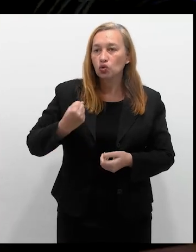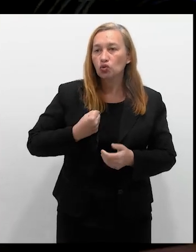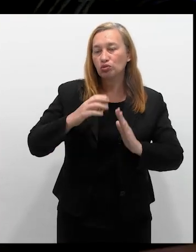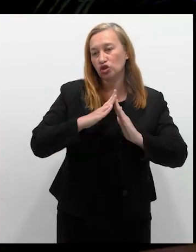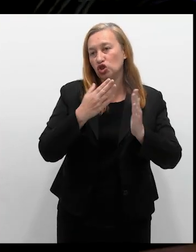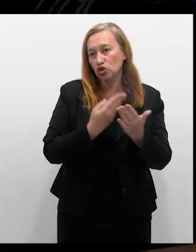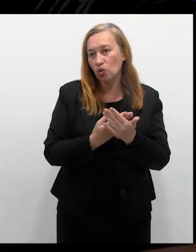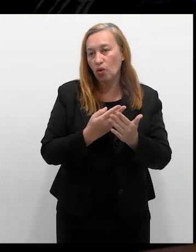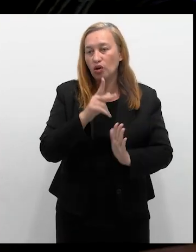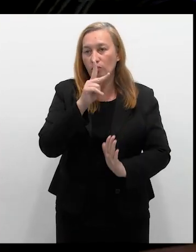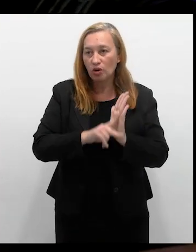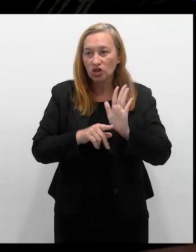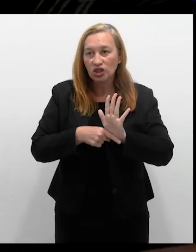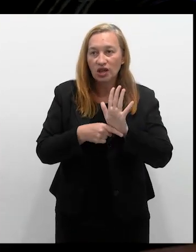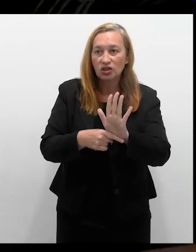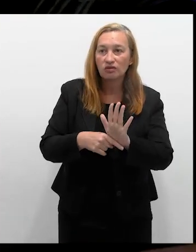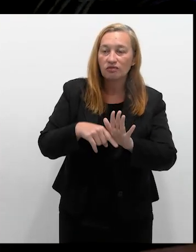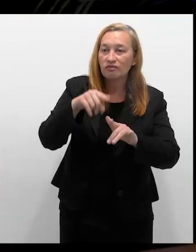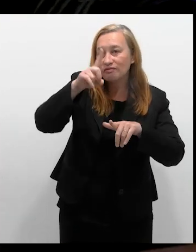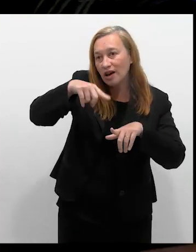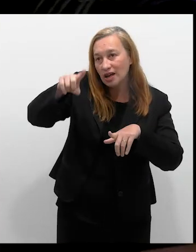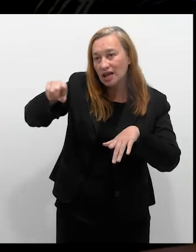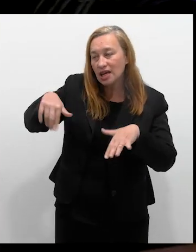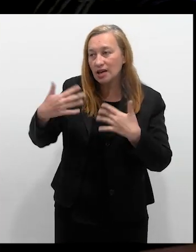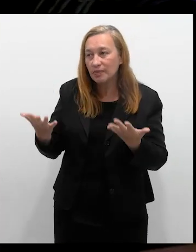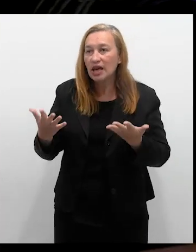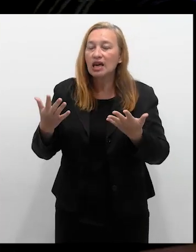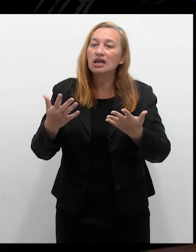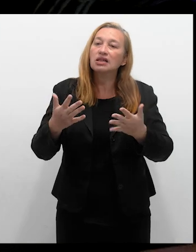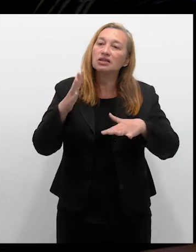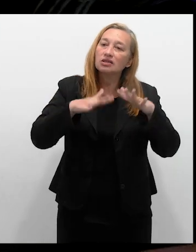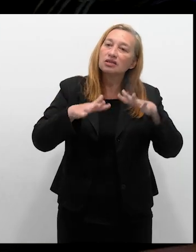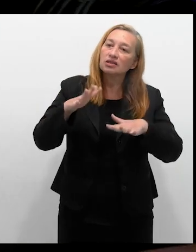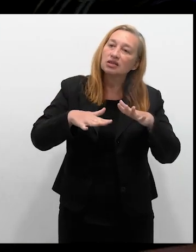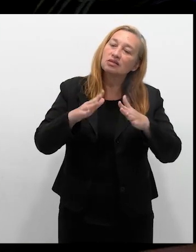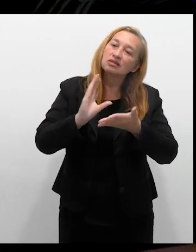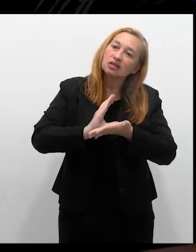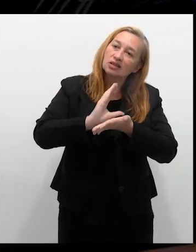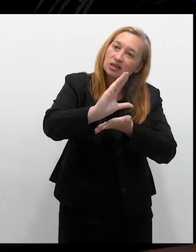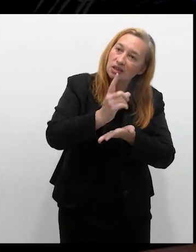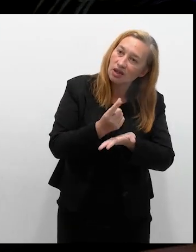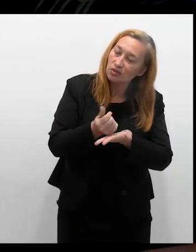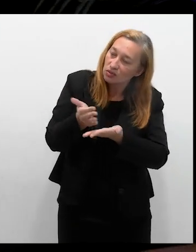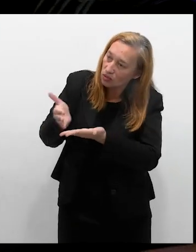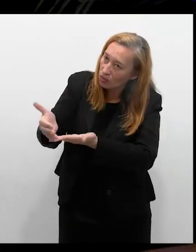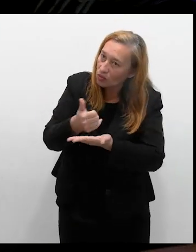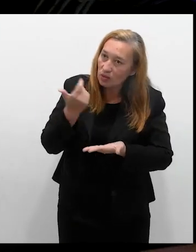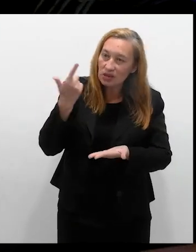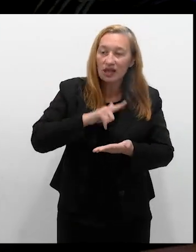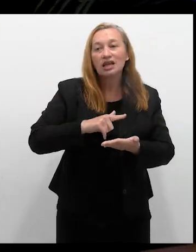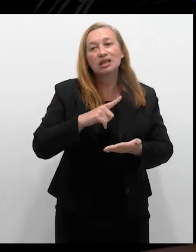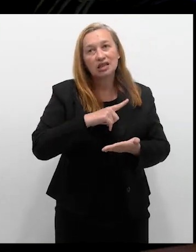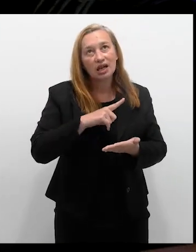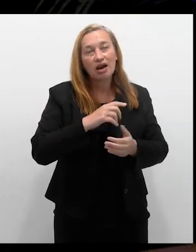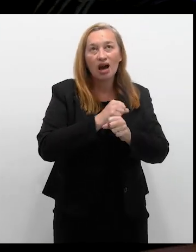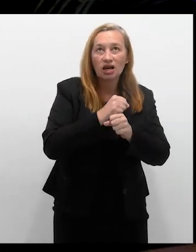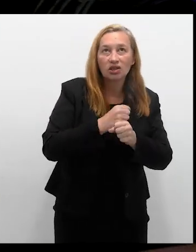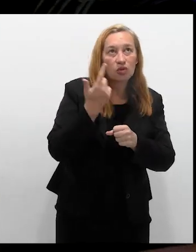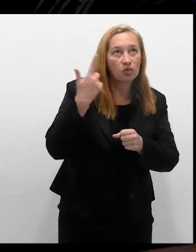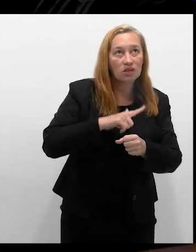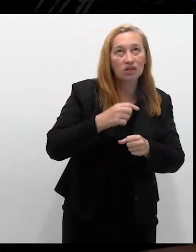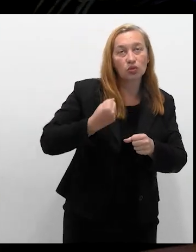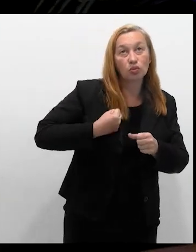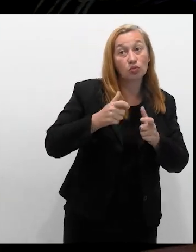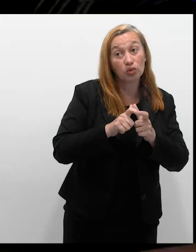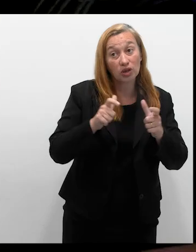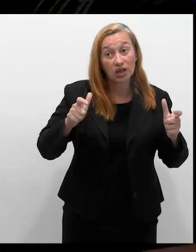número de escolas que o projeto atende varia em função do que a gente consegue captar de recursos a cada ano. Então, tem anos que a gente trabalha com uma grande